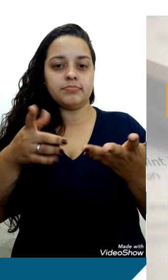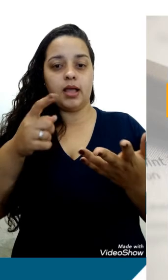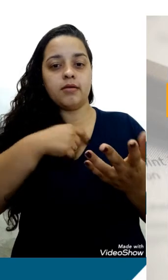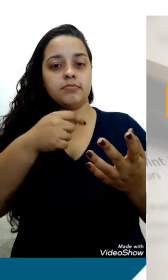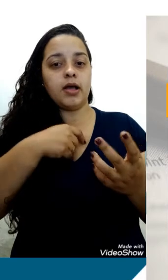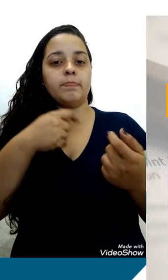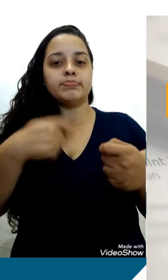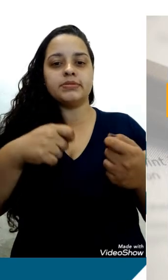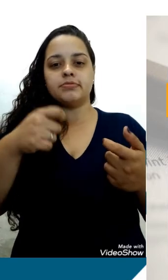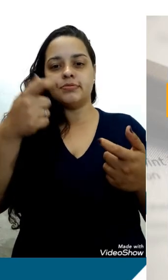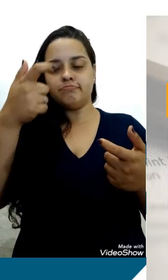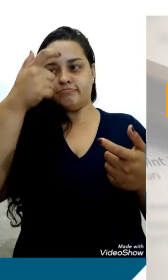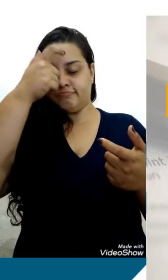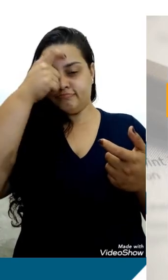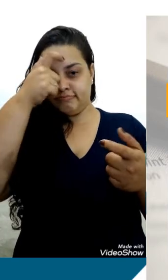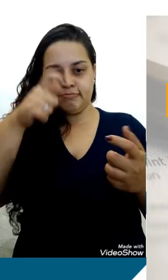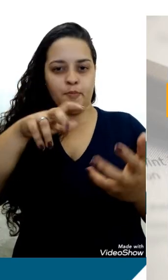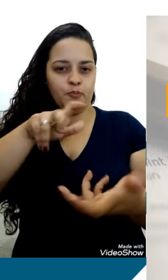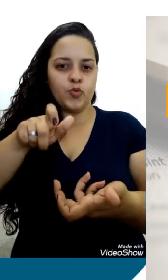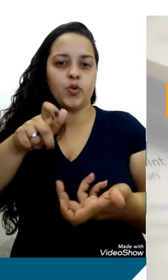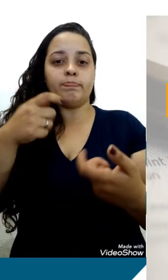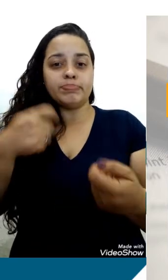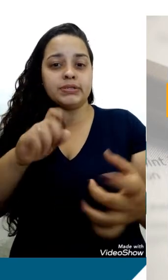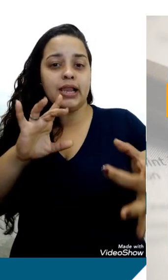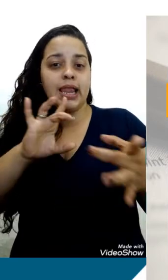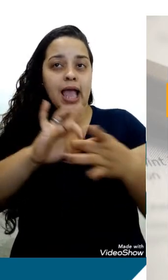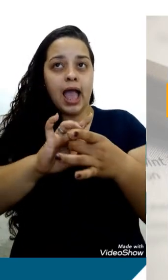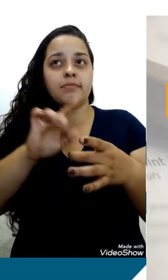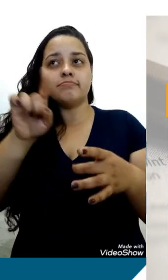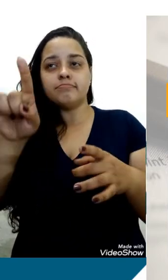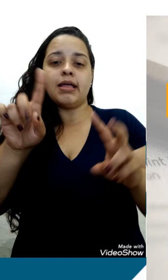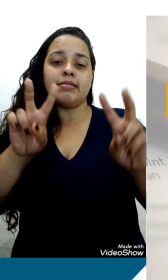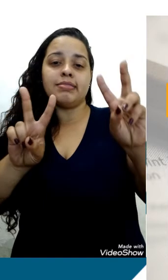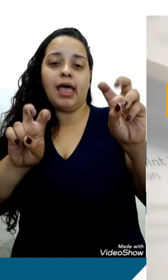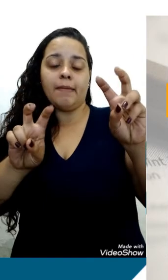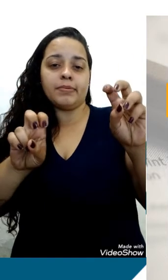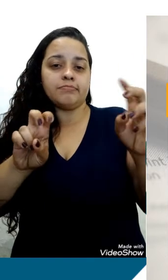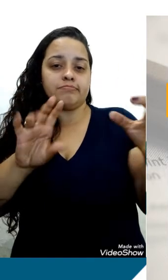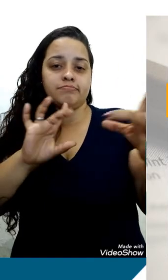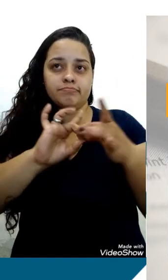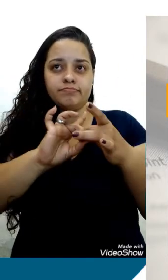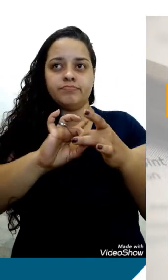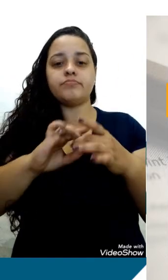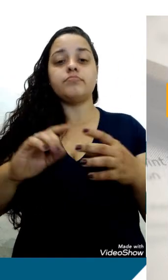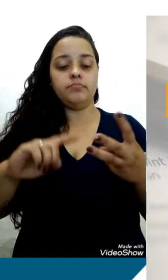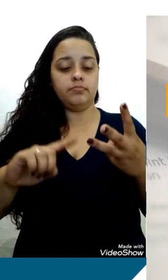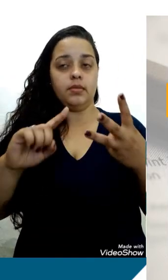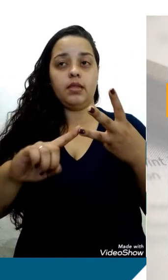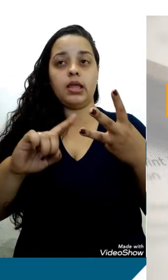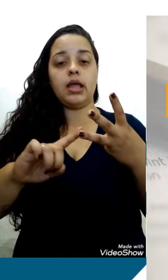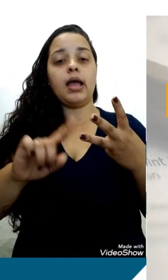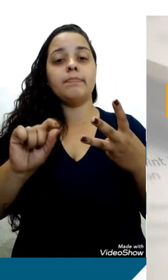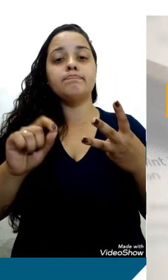estar relacionado à frase temática proposta na prova de redação. E por fim, ele tem que ter um